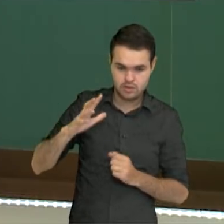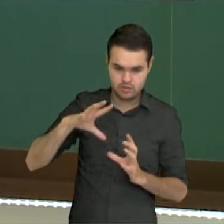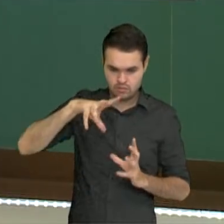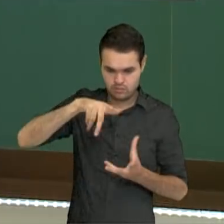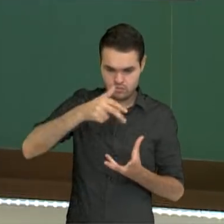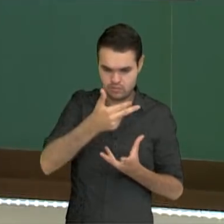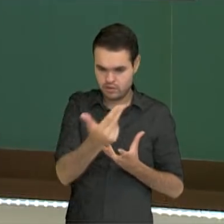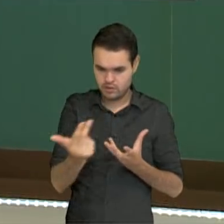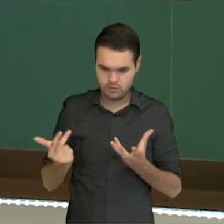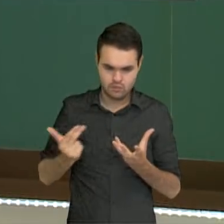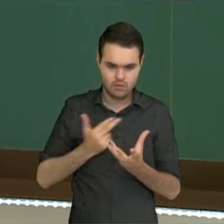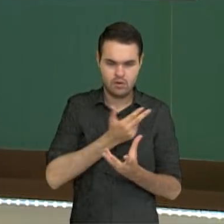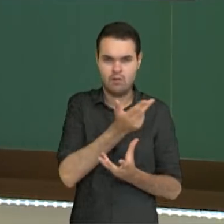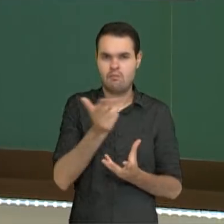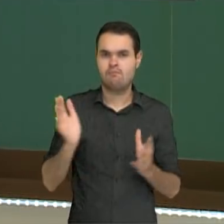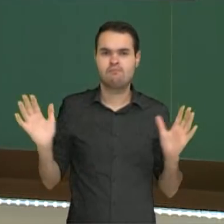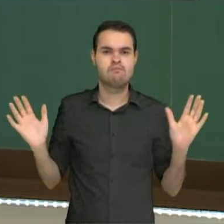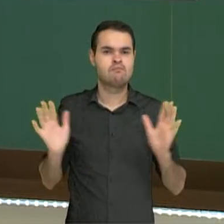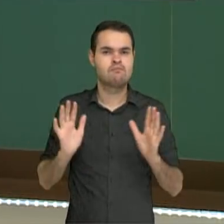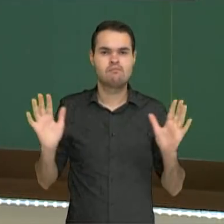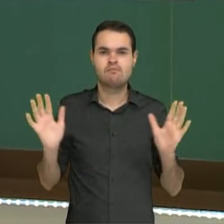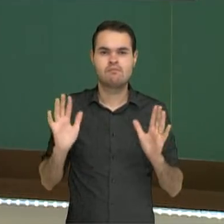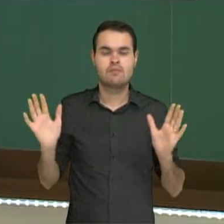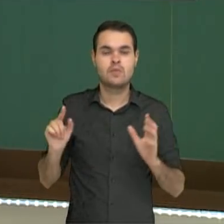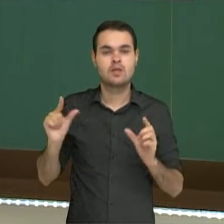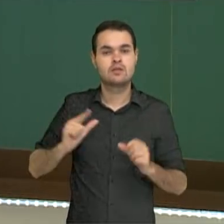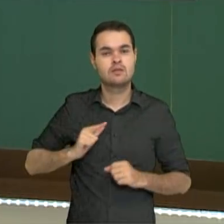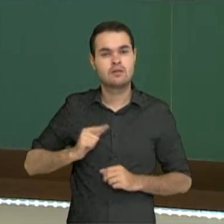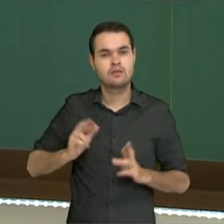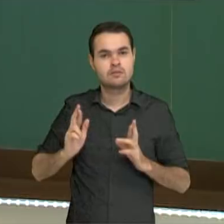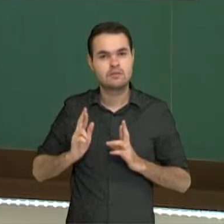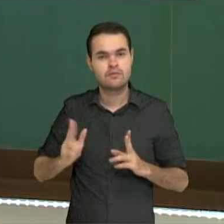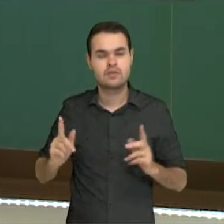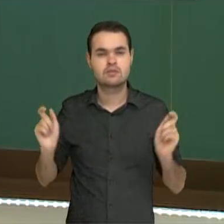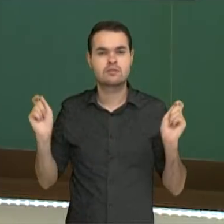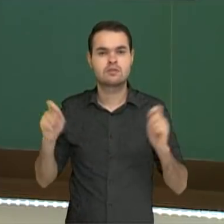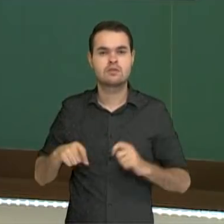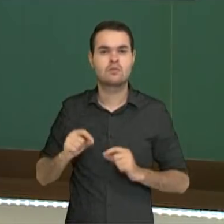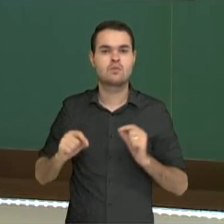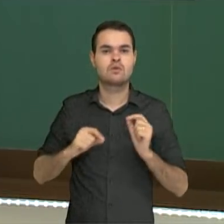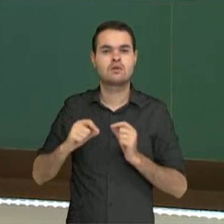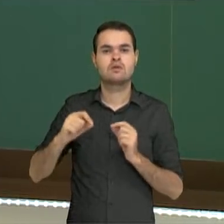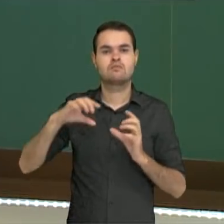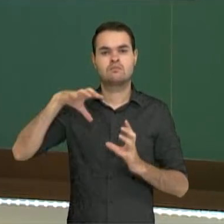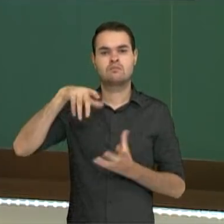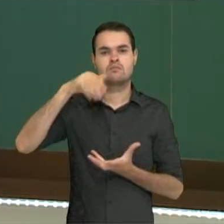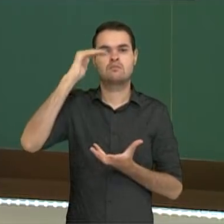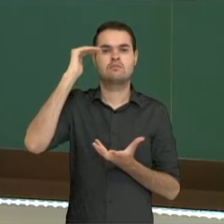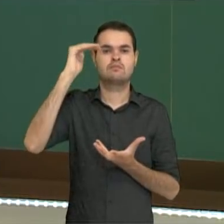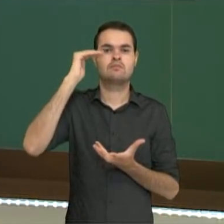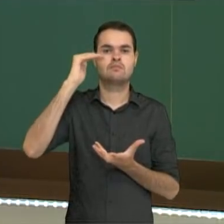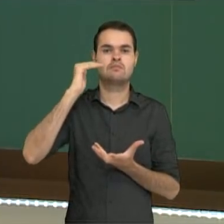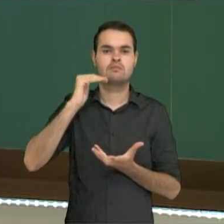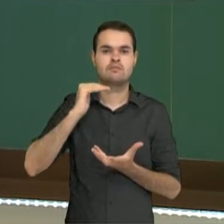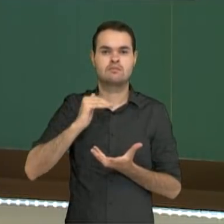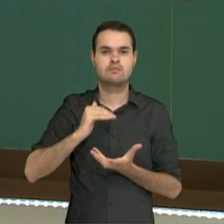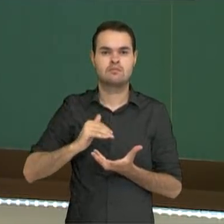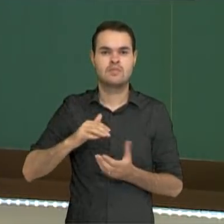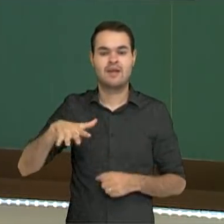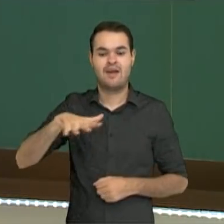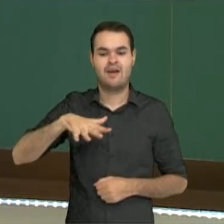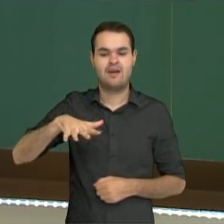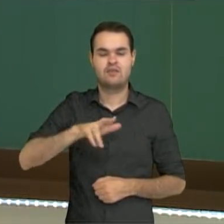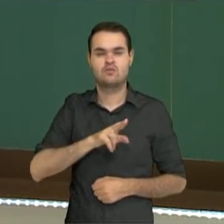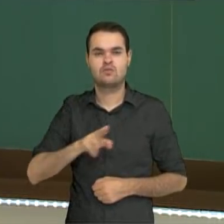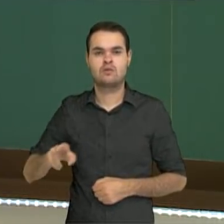inteiro. Essa diferença fez com que fosse possível dividir a Terra em áreas que a gente